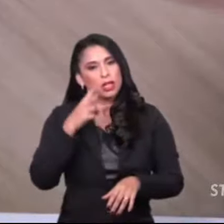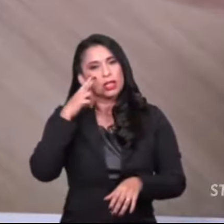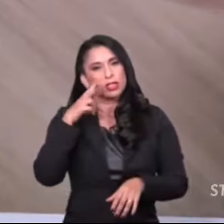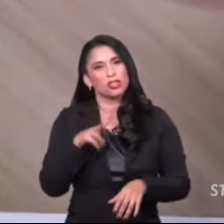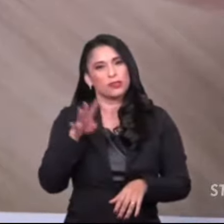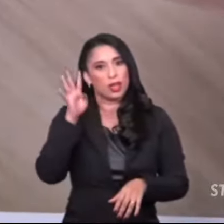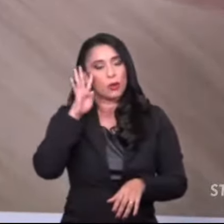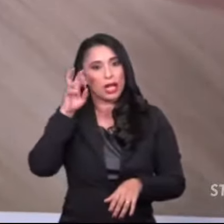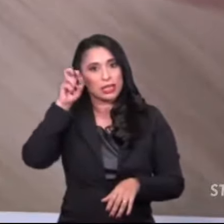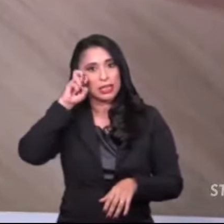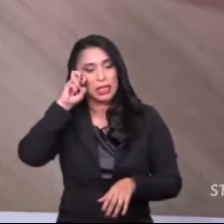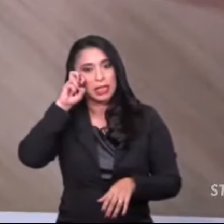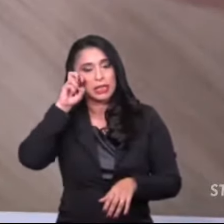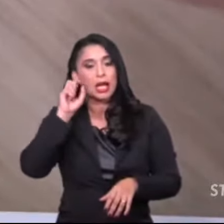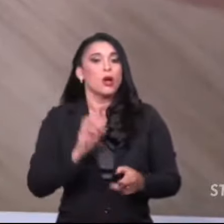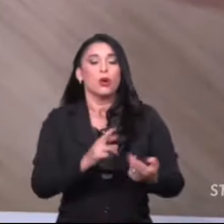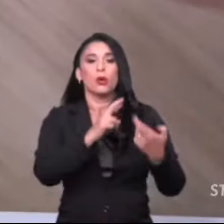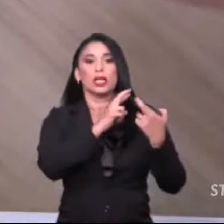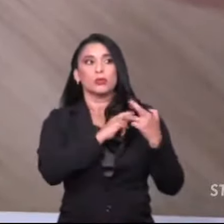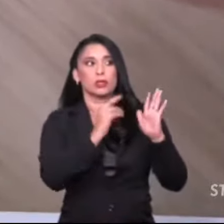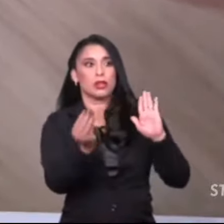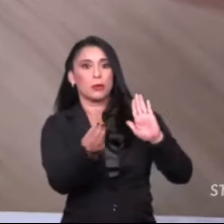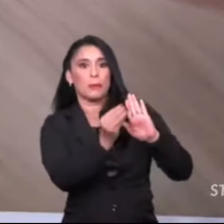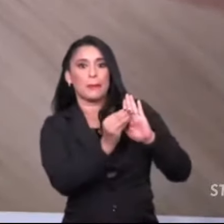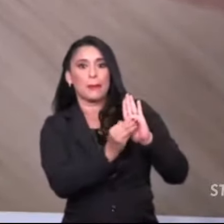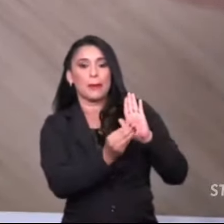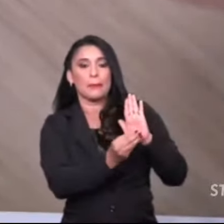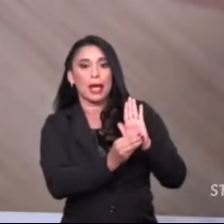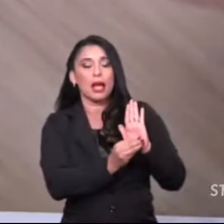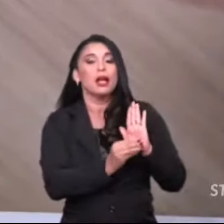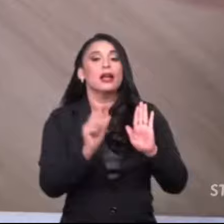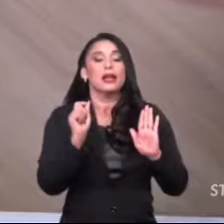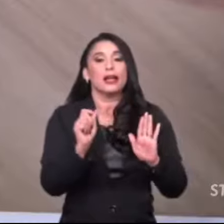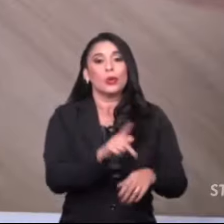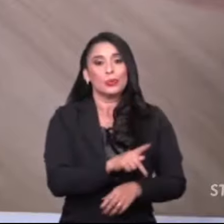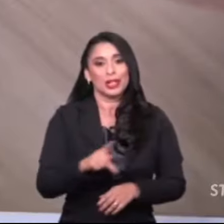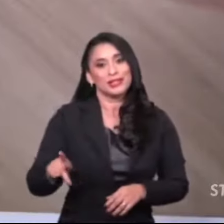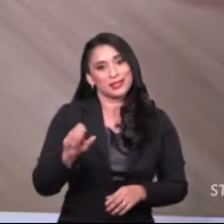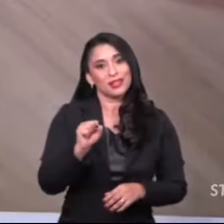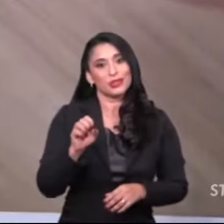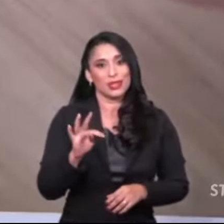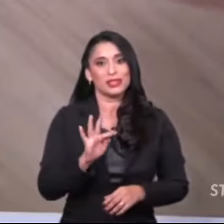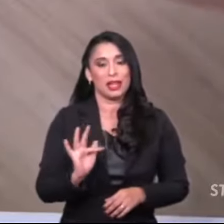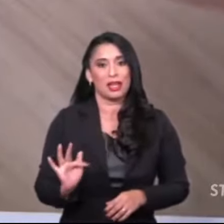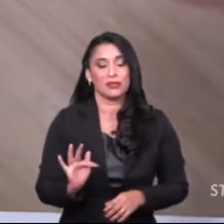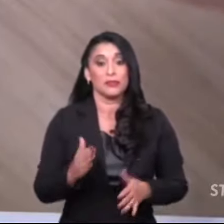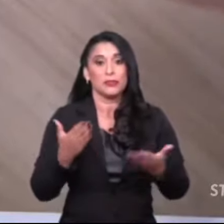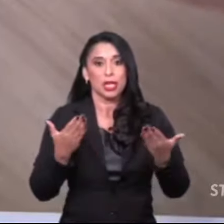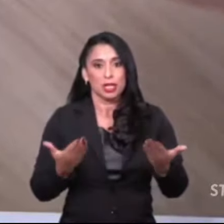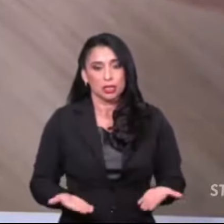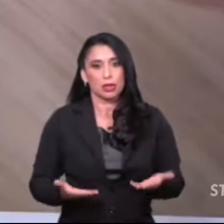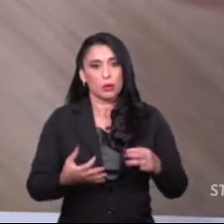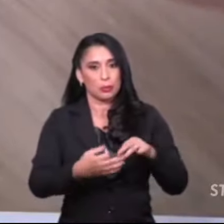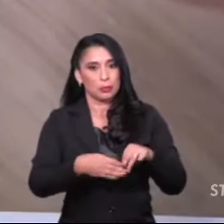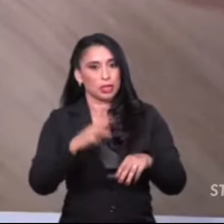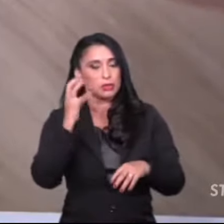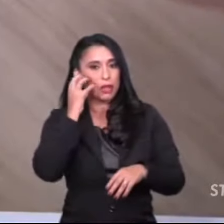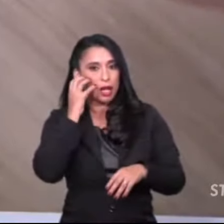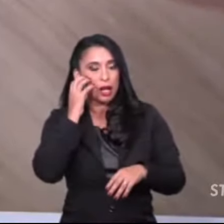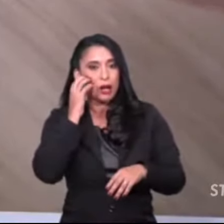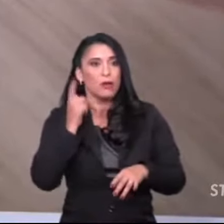presidente da Suprema Corte. Então, ministro Flávio Dino assumindo hoje, herda esses processos da ministra